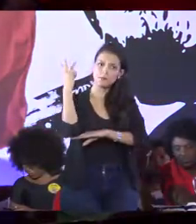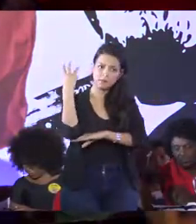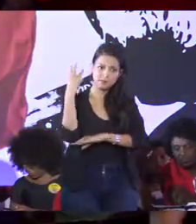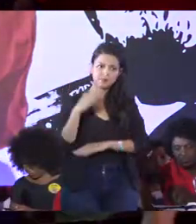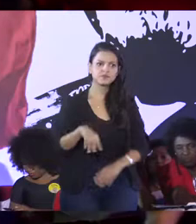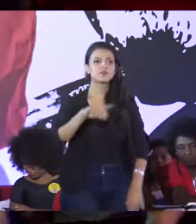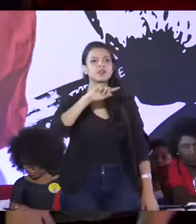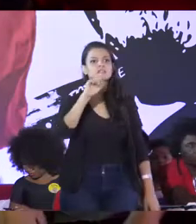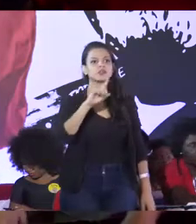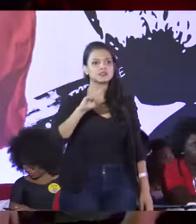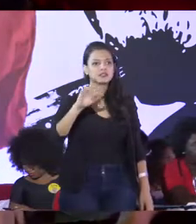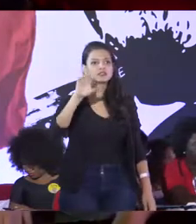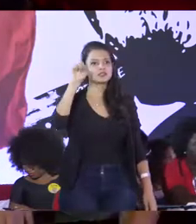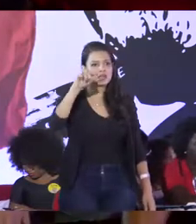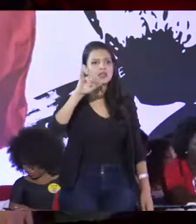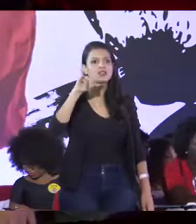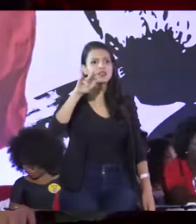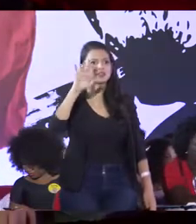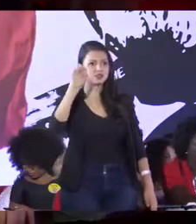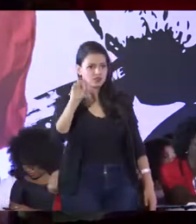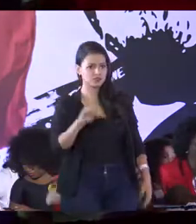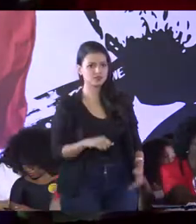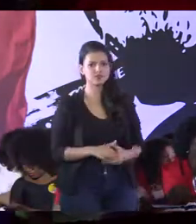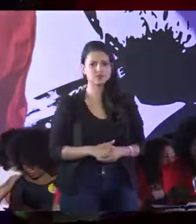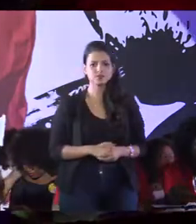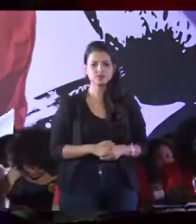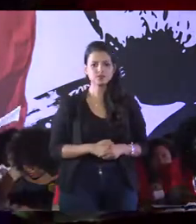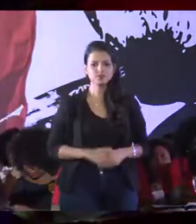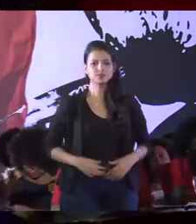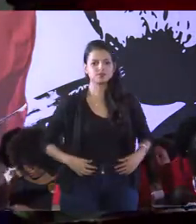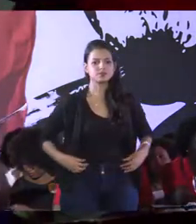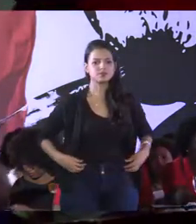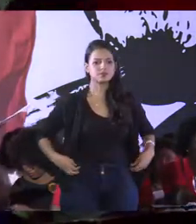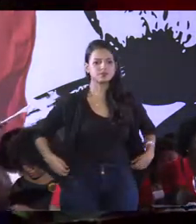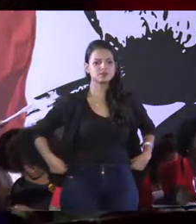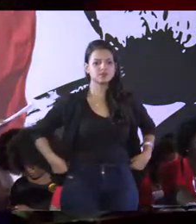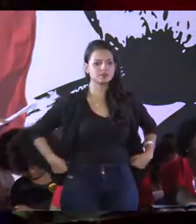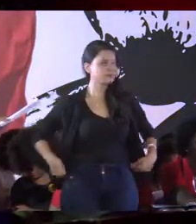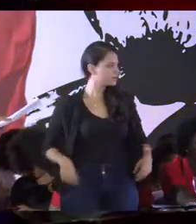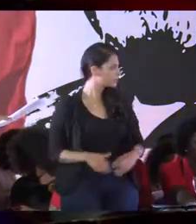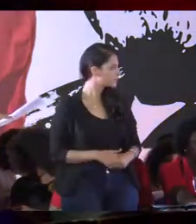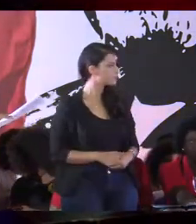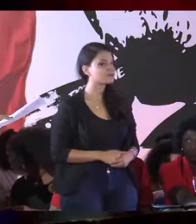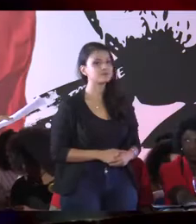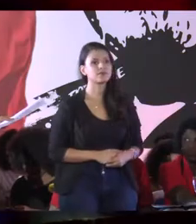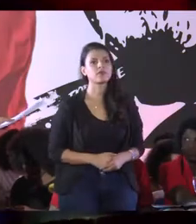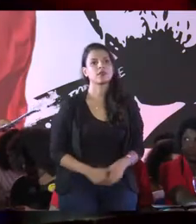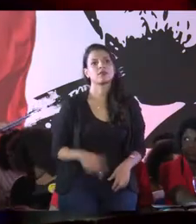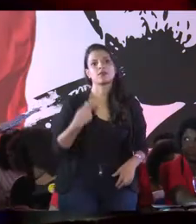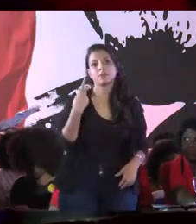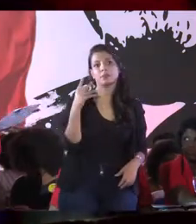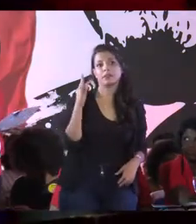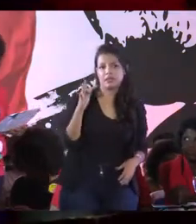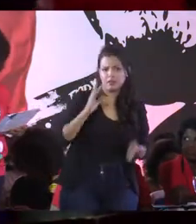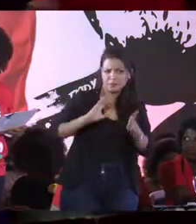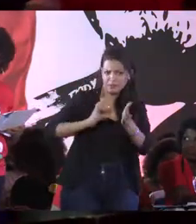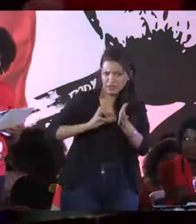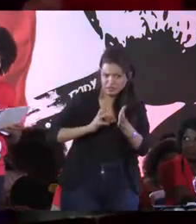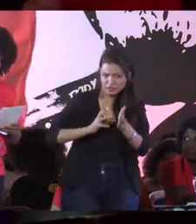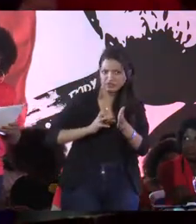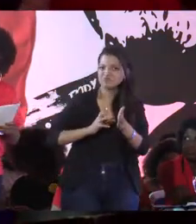Zé Inácio. Obrigado, companheiros. Bom, o PT é mais que um